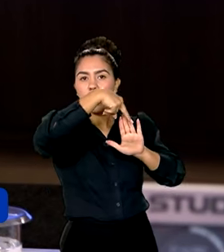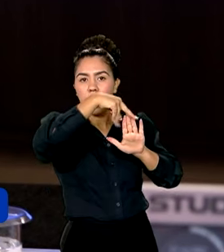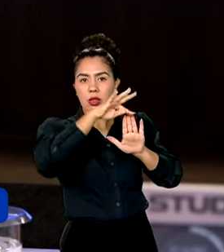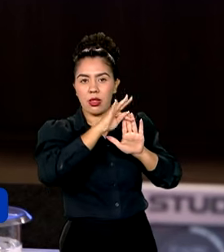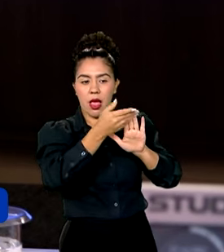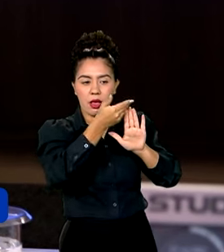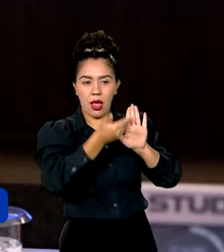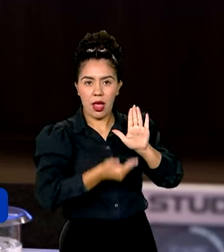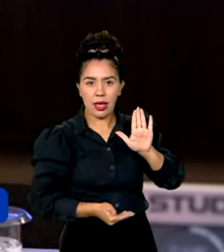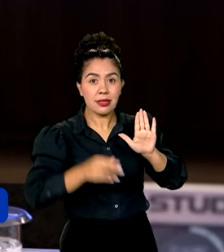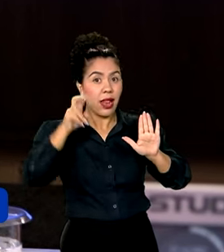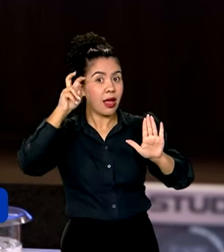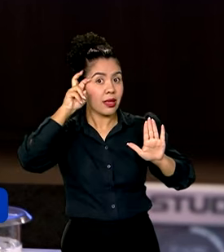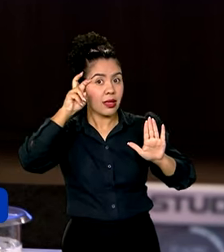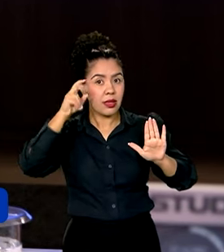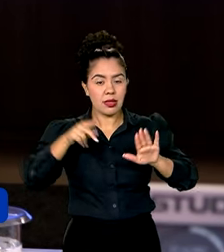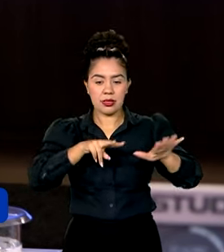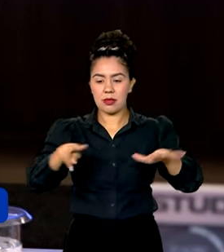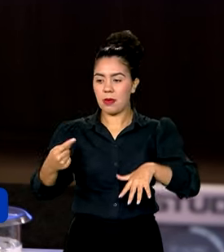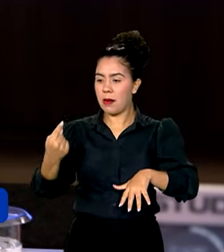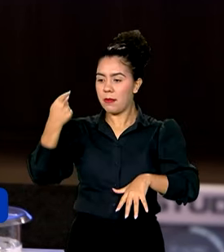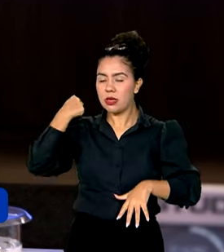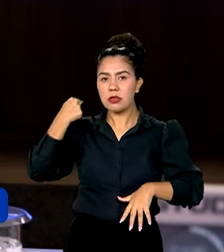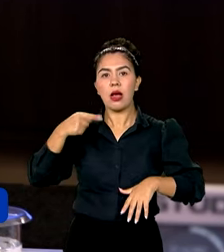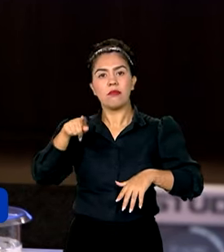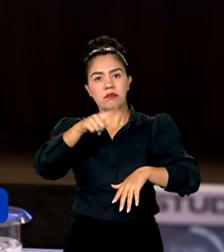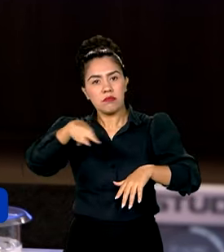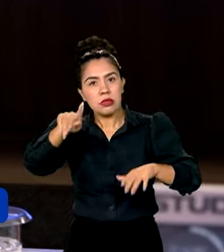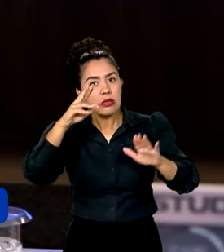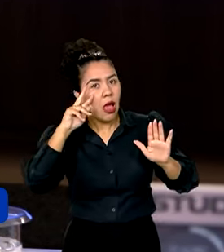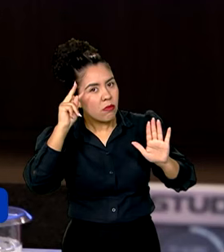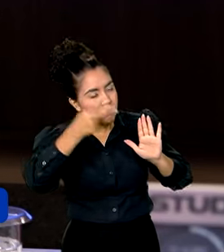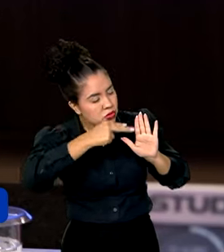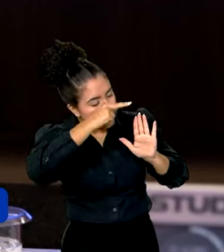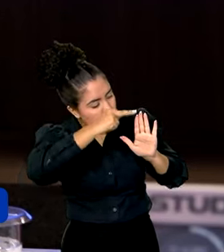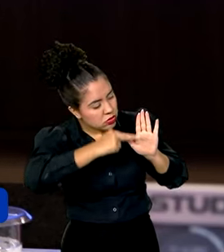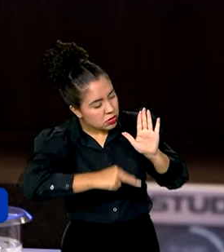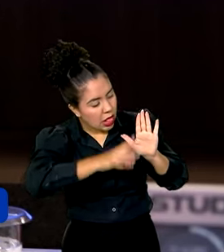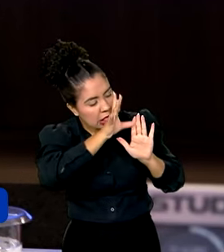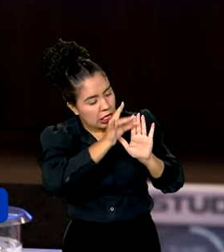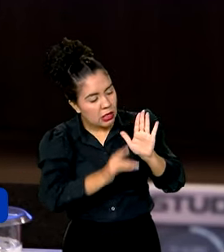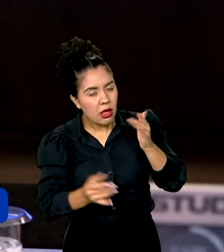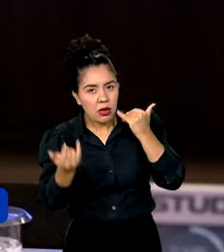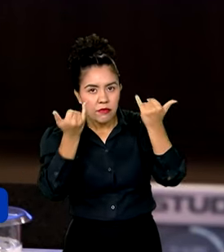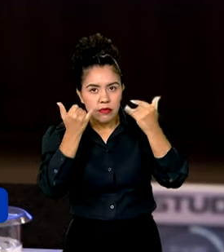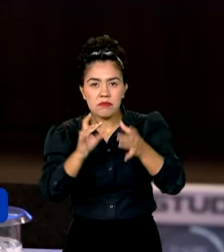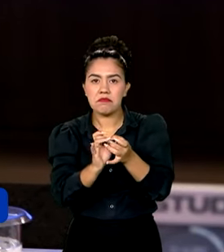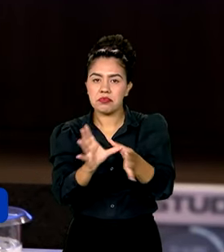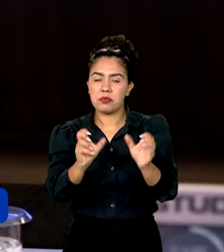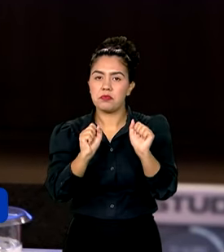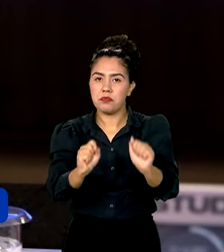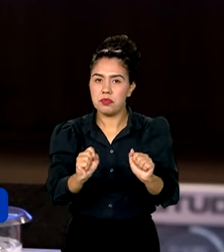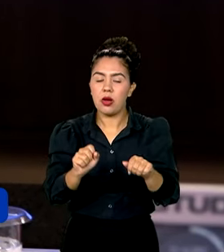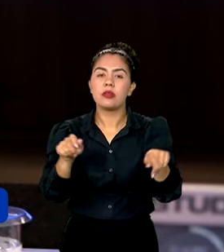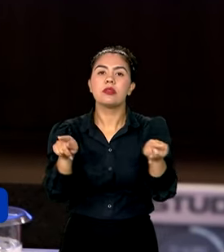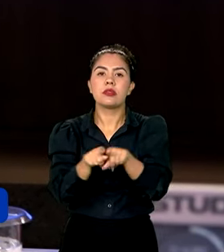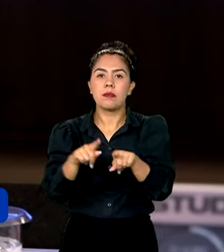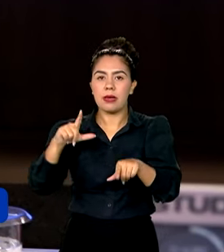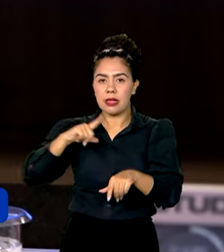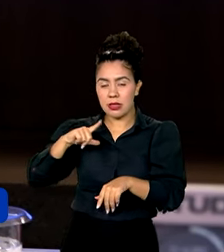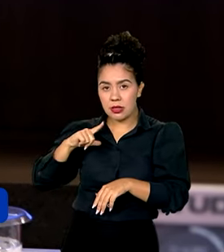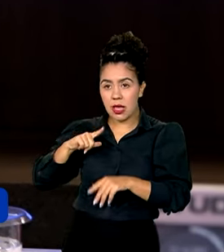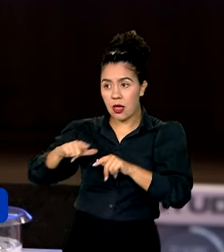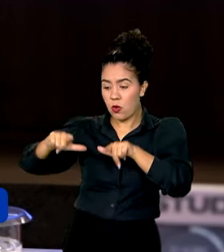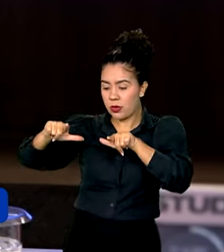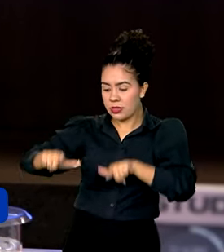acessível a todos que queiram mais detalhes e informação e vamos tá o tempo todo nós temos uma sala de situação no Ministério